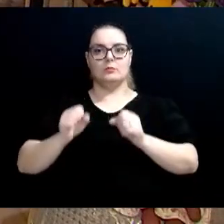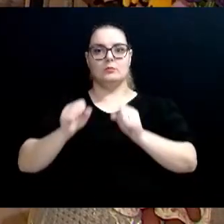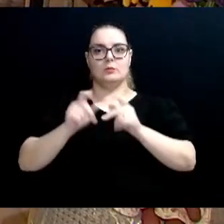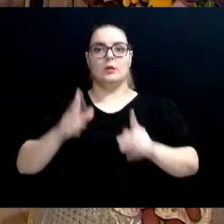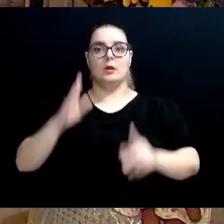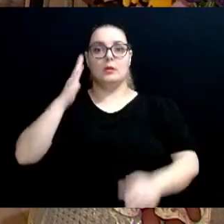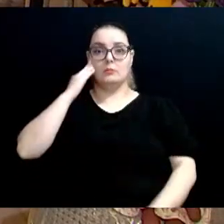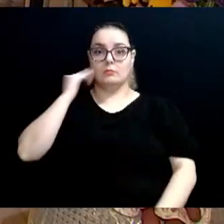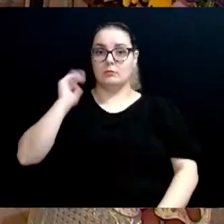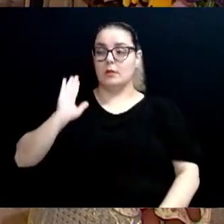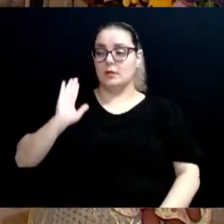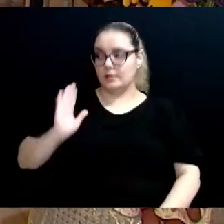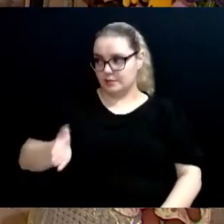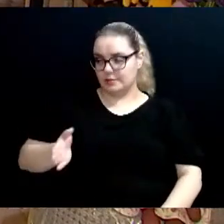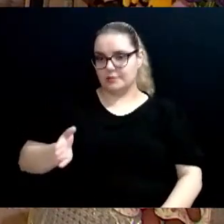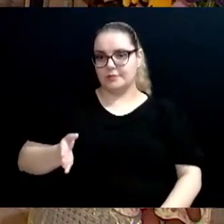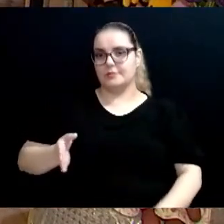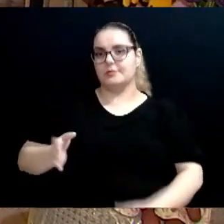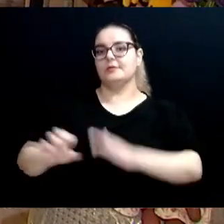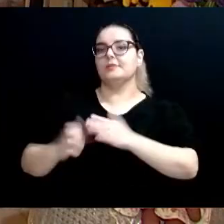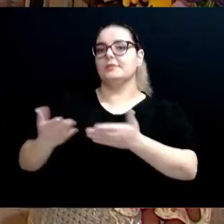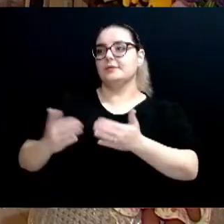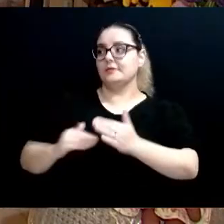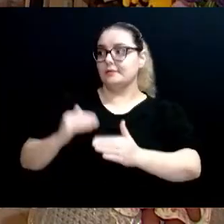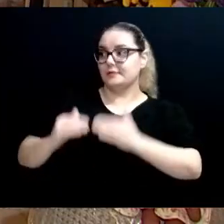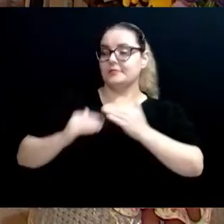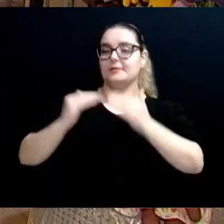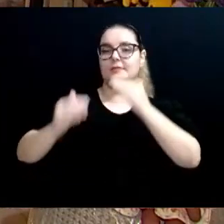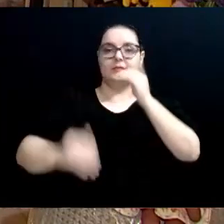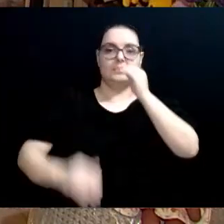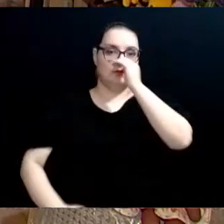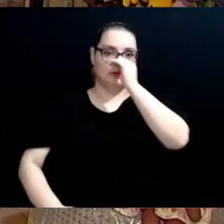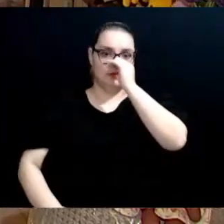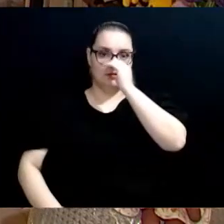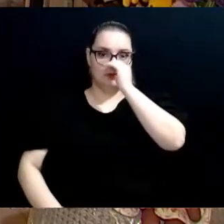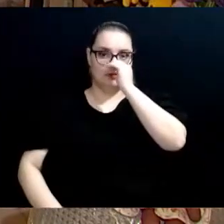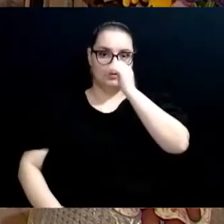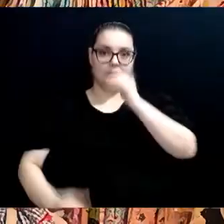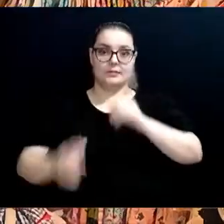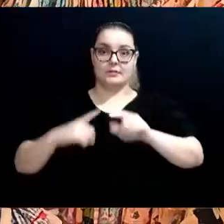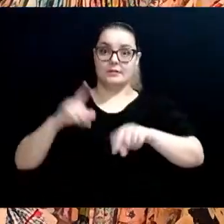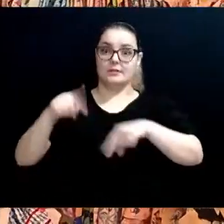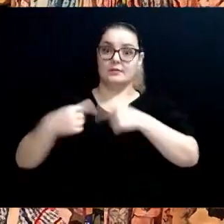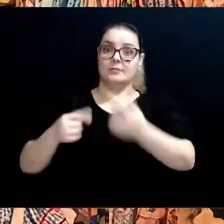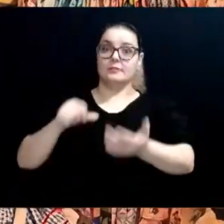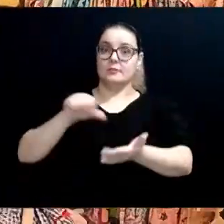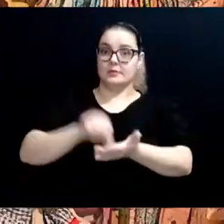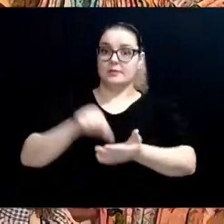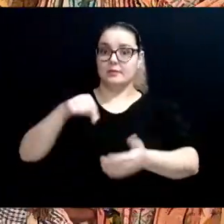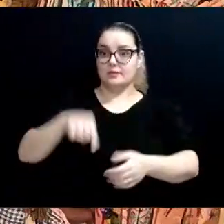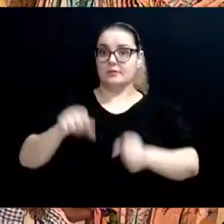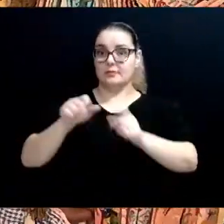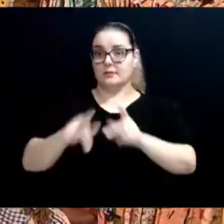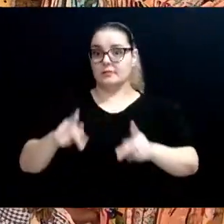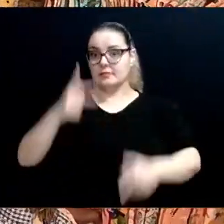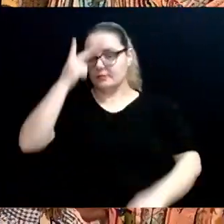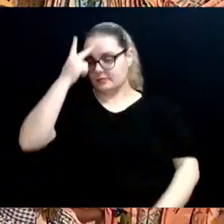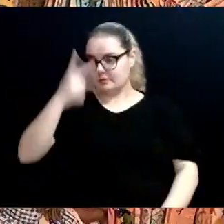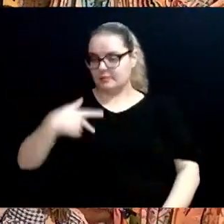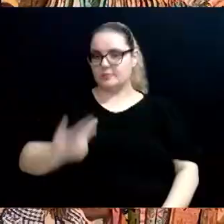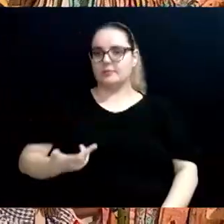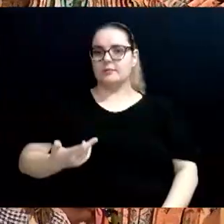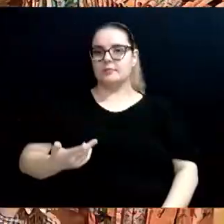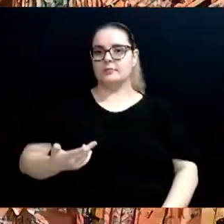no piso superior do shopping, mas eu já soube que o negócio de vocês evoluiu e tem uma